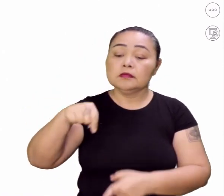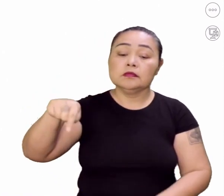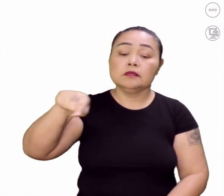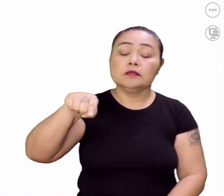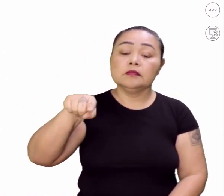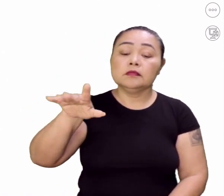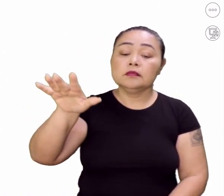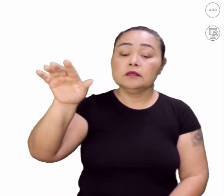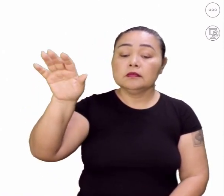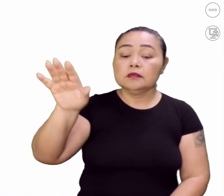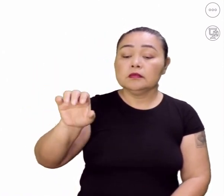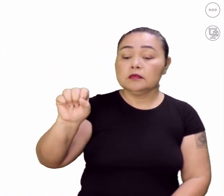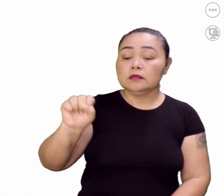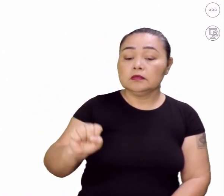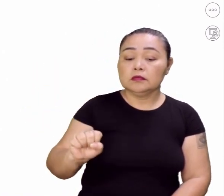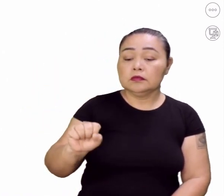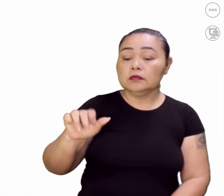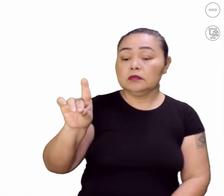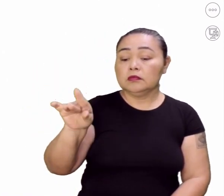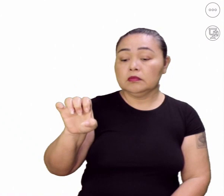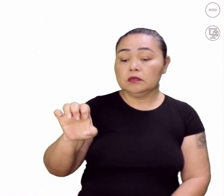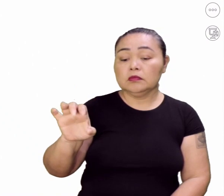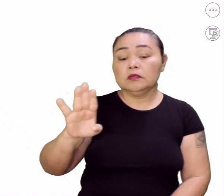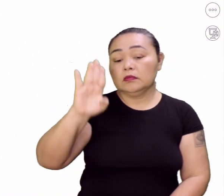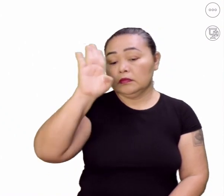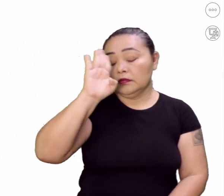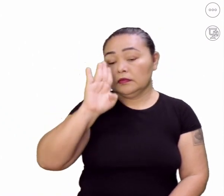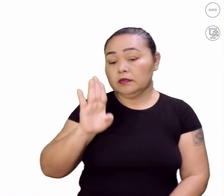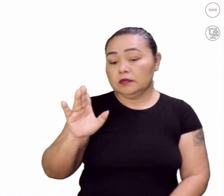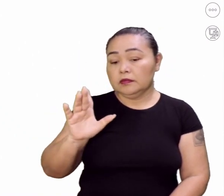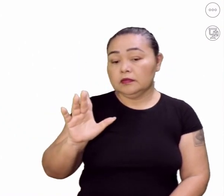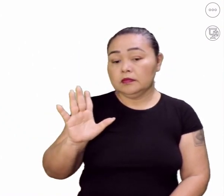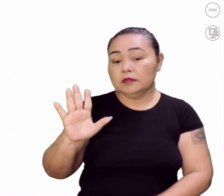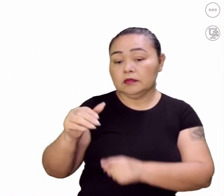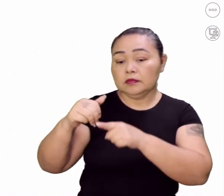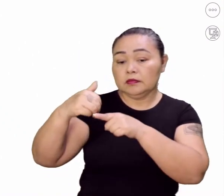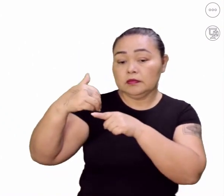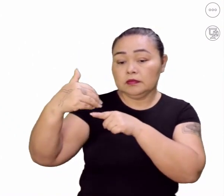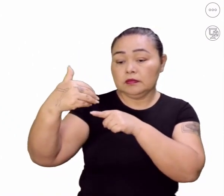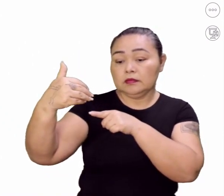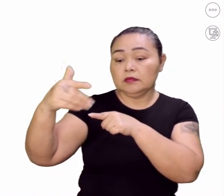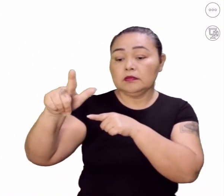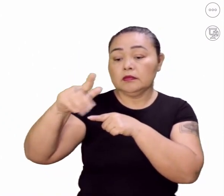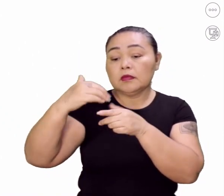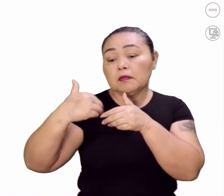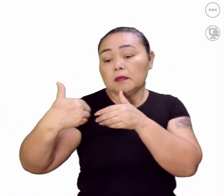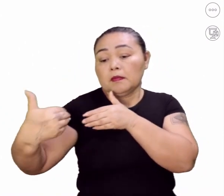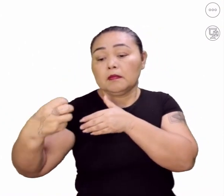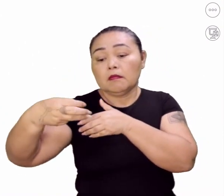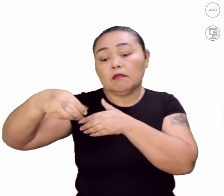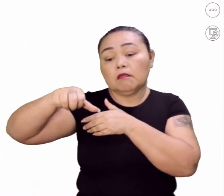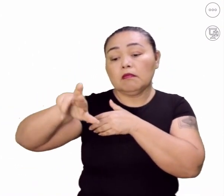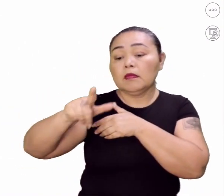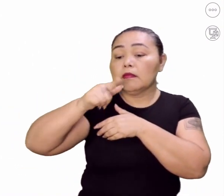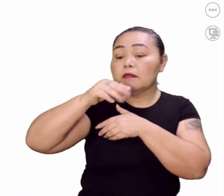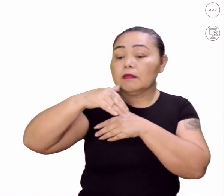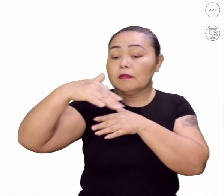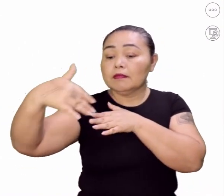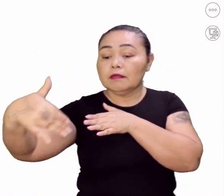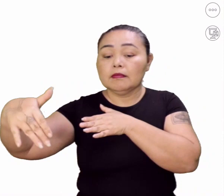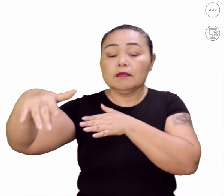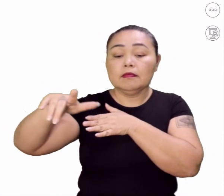na região sul e sudeste do Brasil, indo para regiões litorâneas do Brasil.